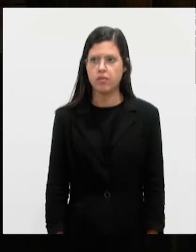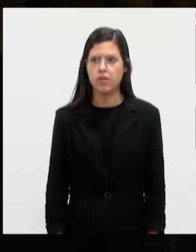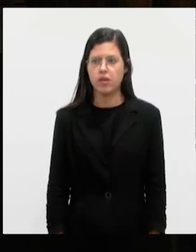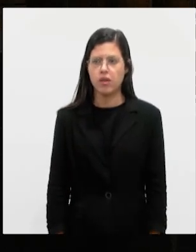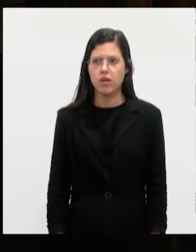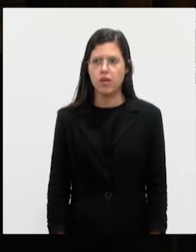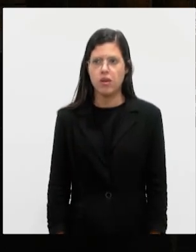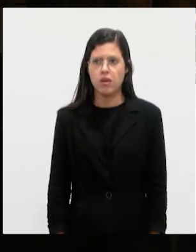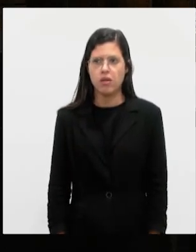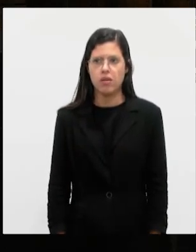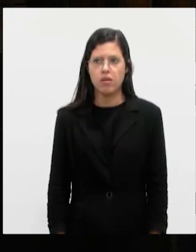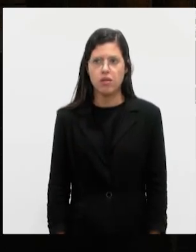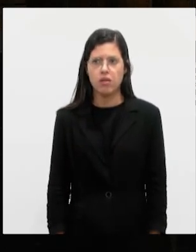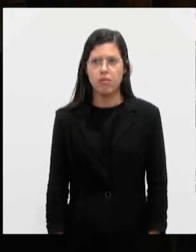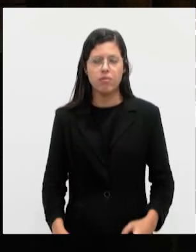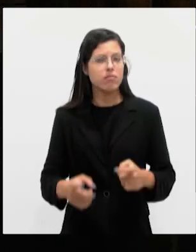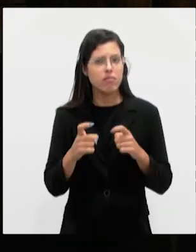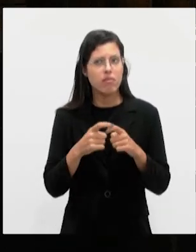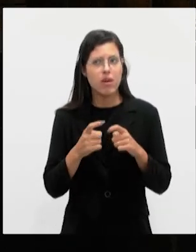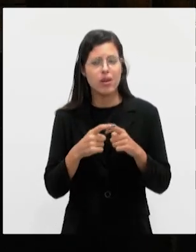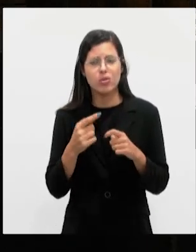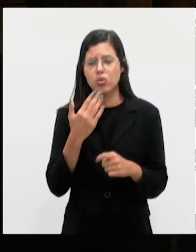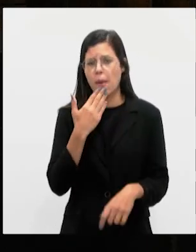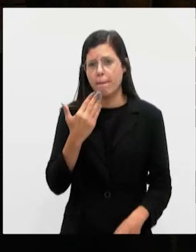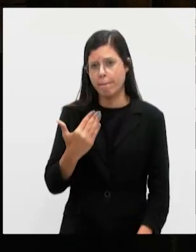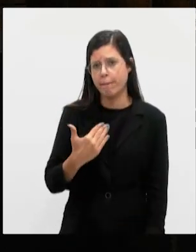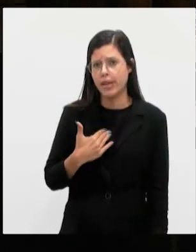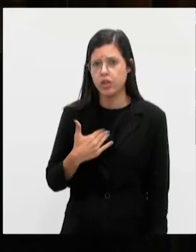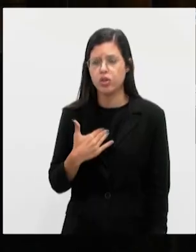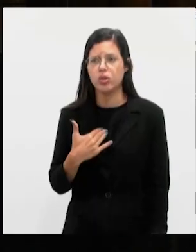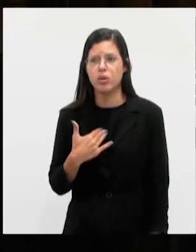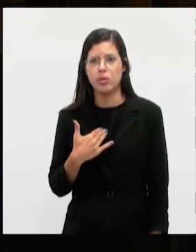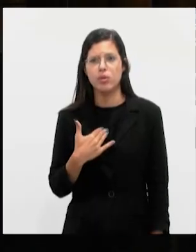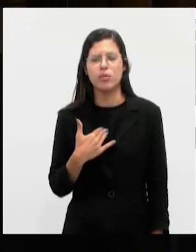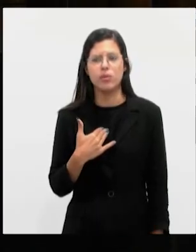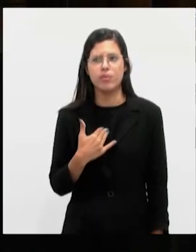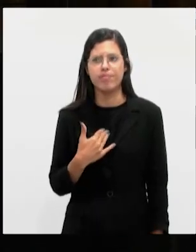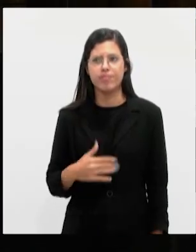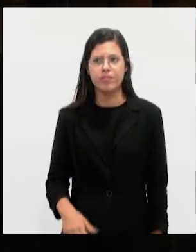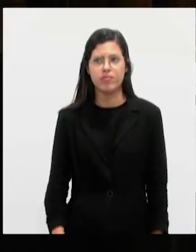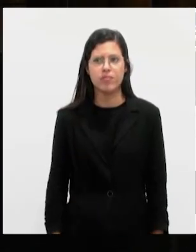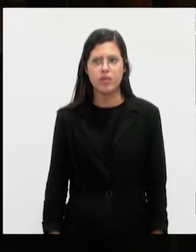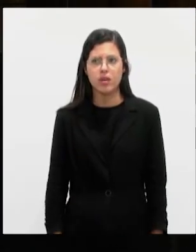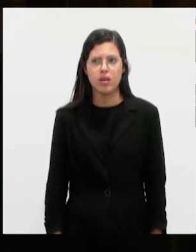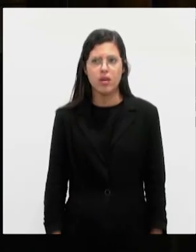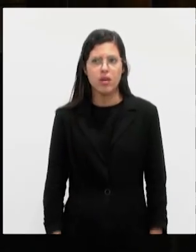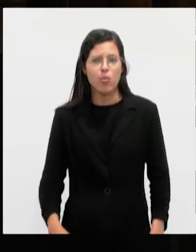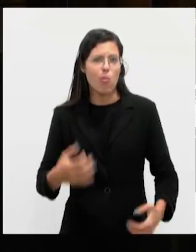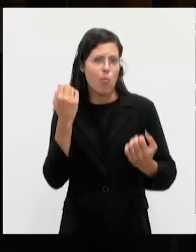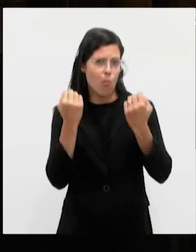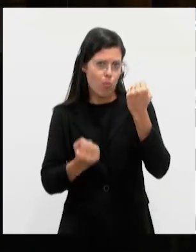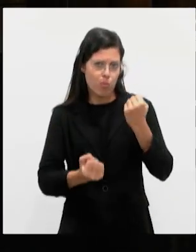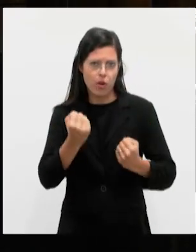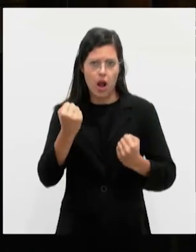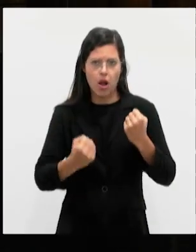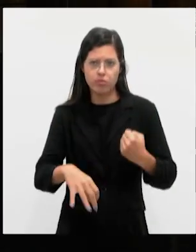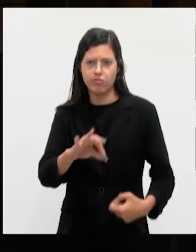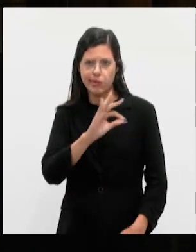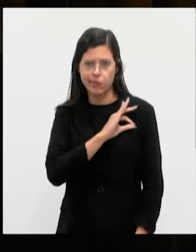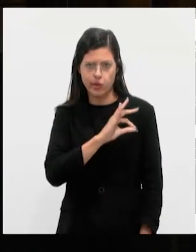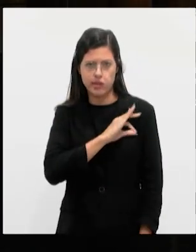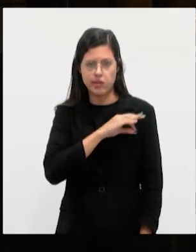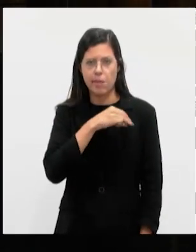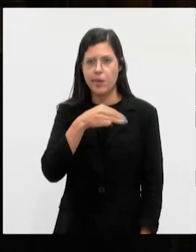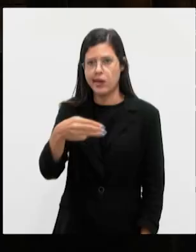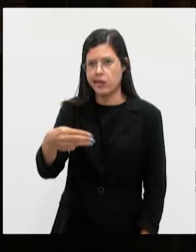estava o médico me pedindo que solicitasse uma viatura da polícia militar, para